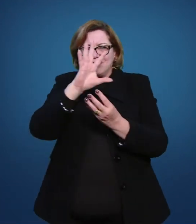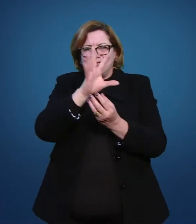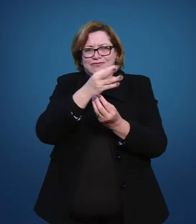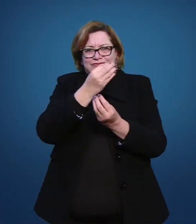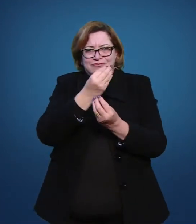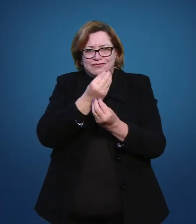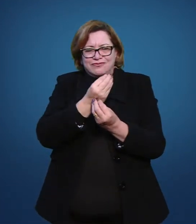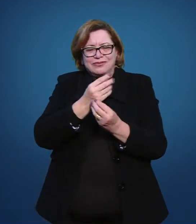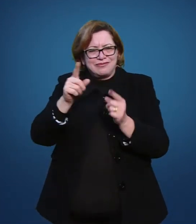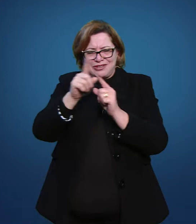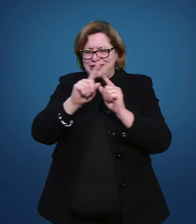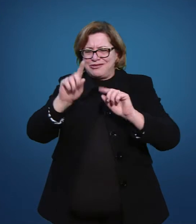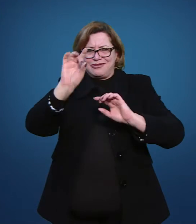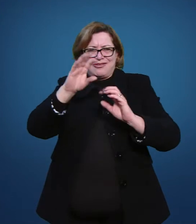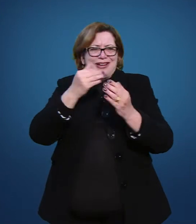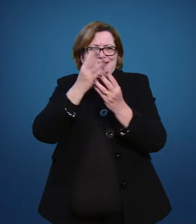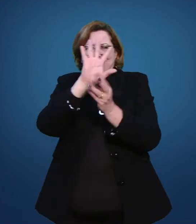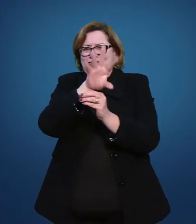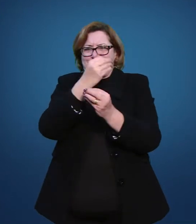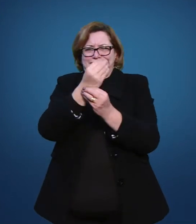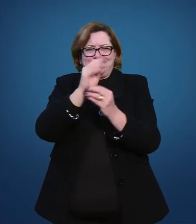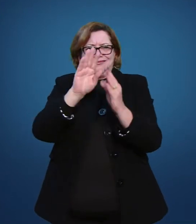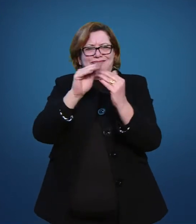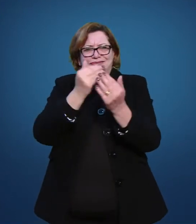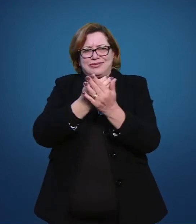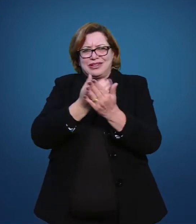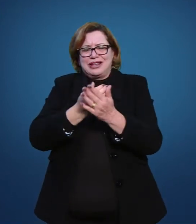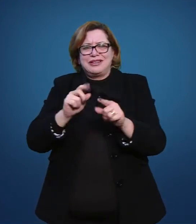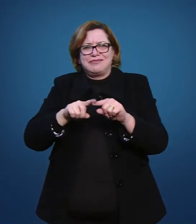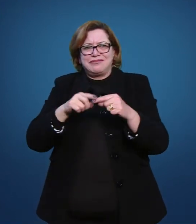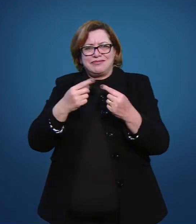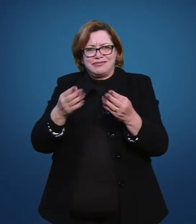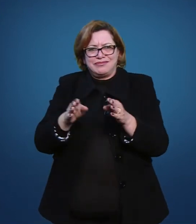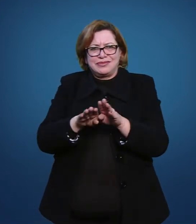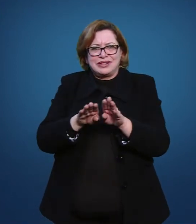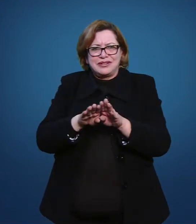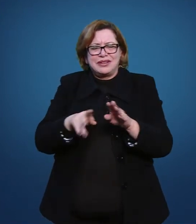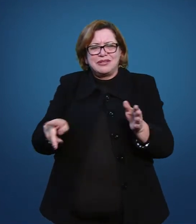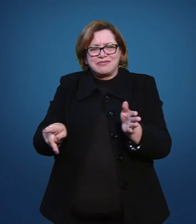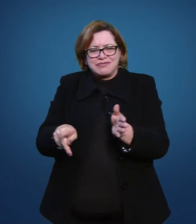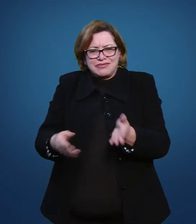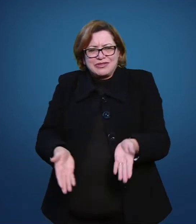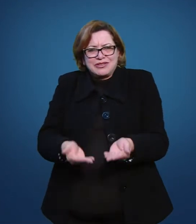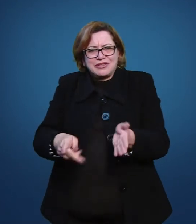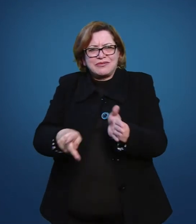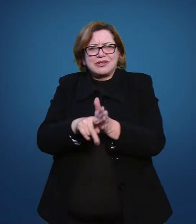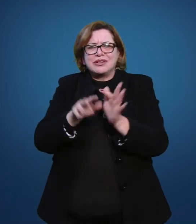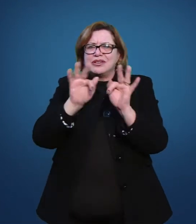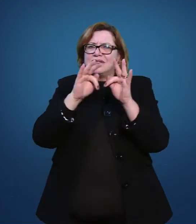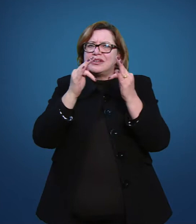só escolar, mas também uma formação artística incentivada a partir do ambiente familiar,